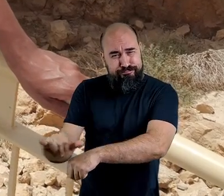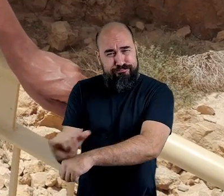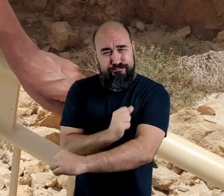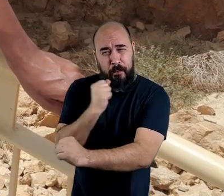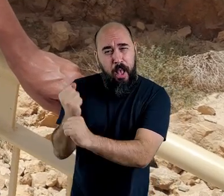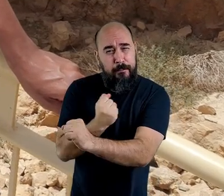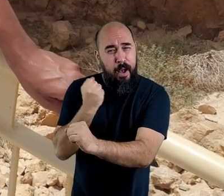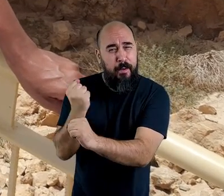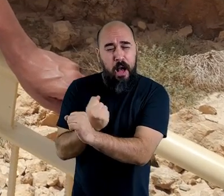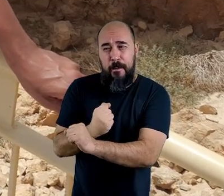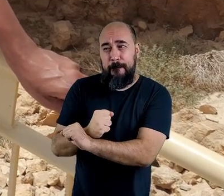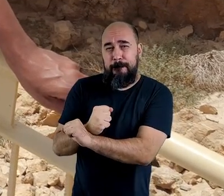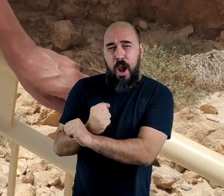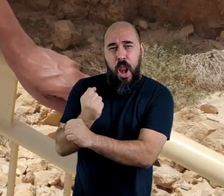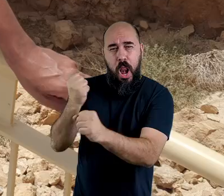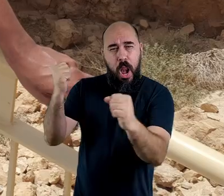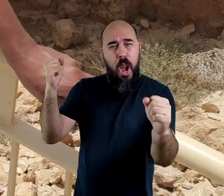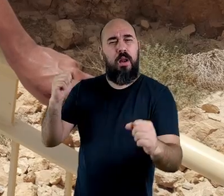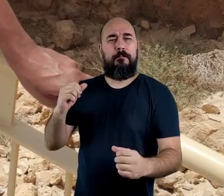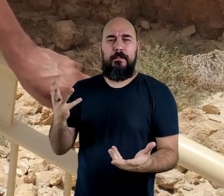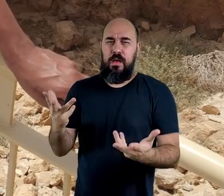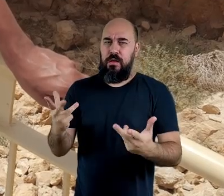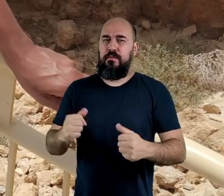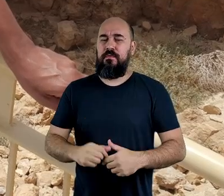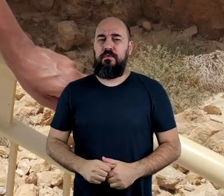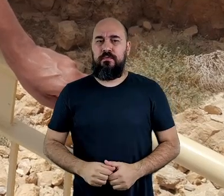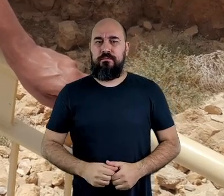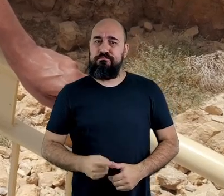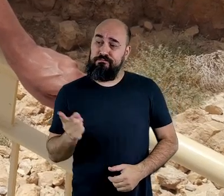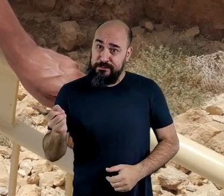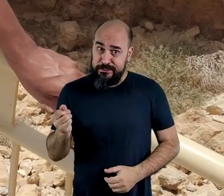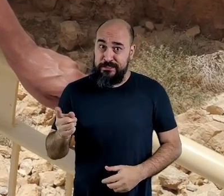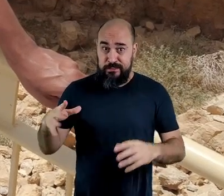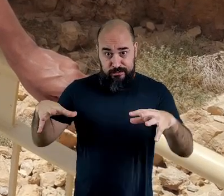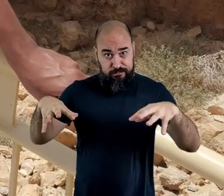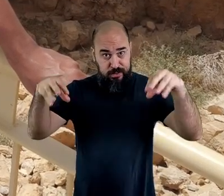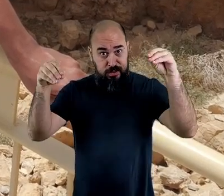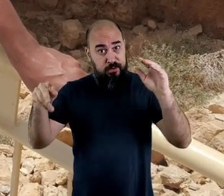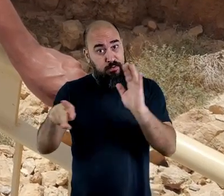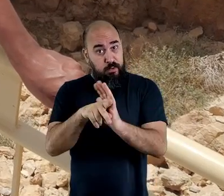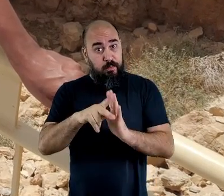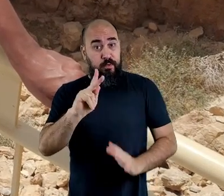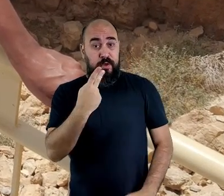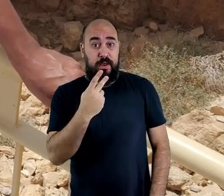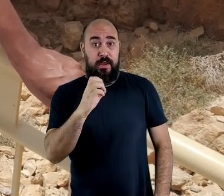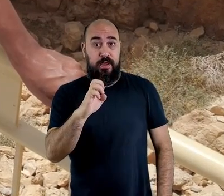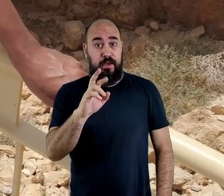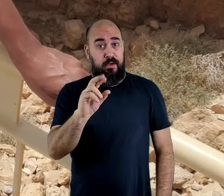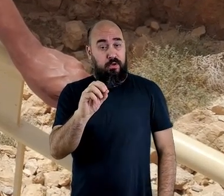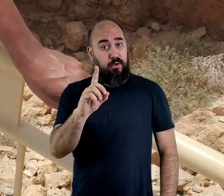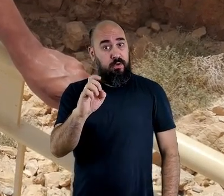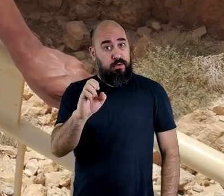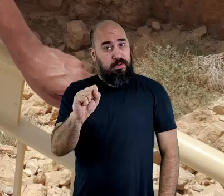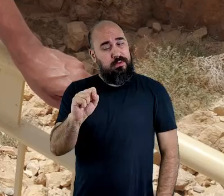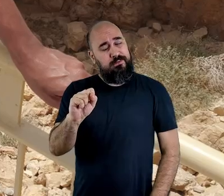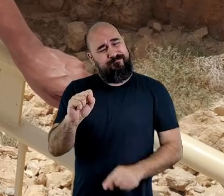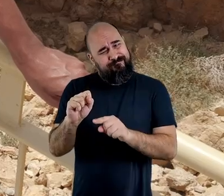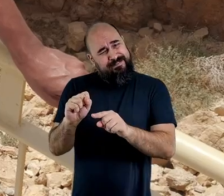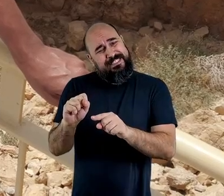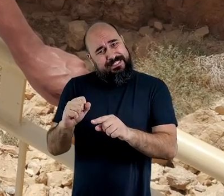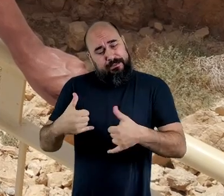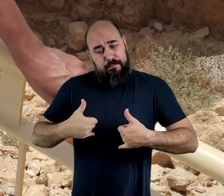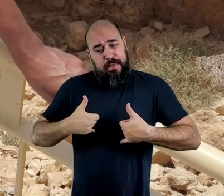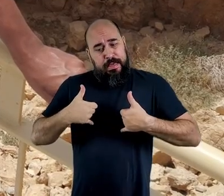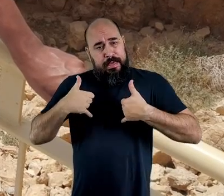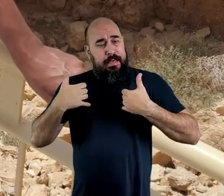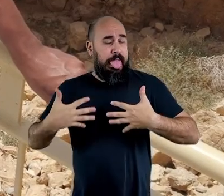grandiosas. Pena que, em alguns casos, como o de Herodes, era para enaltecimento próprio, para orgulho humano,